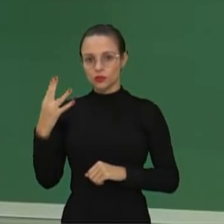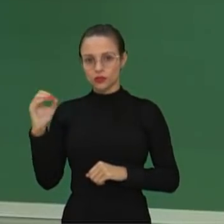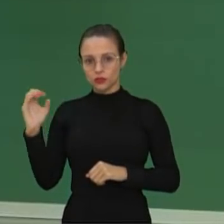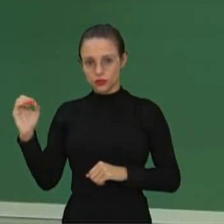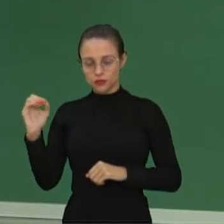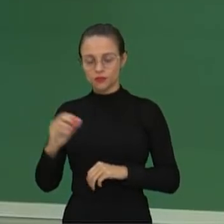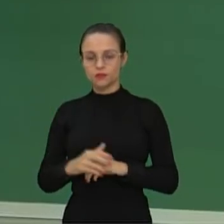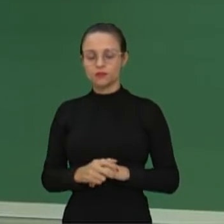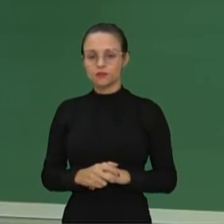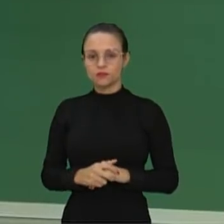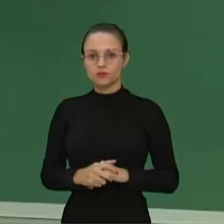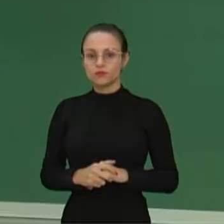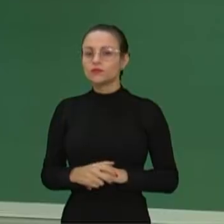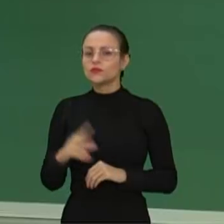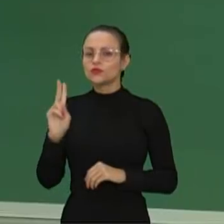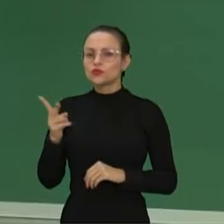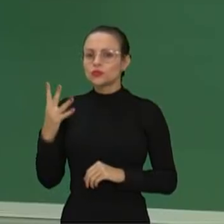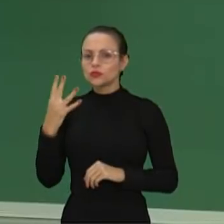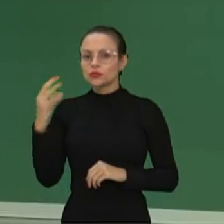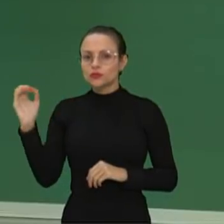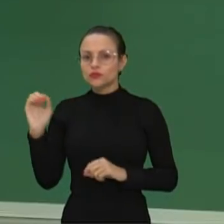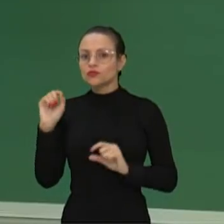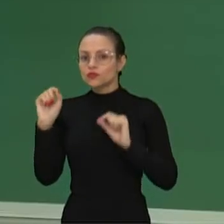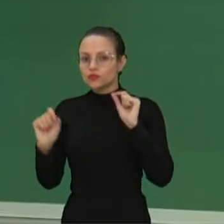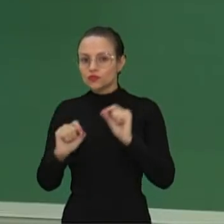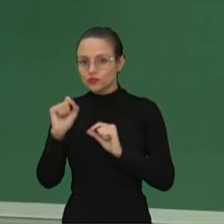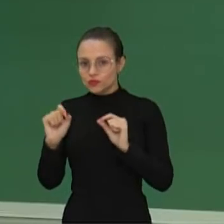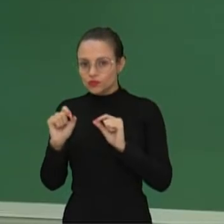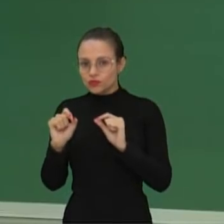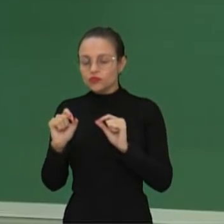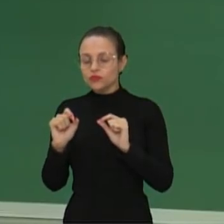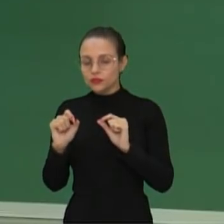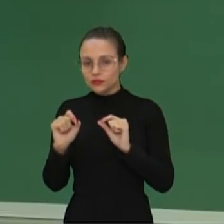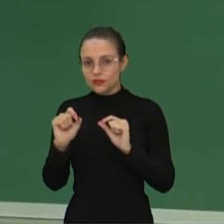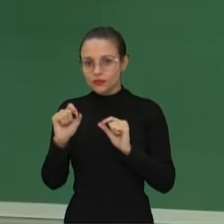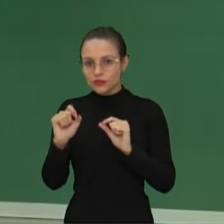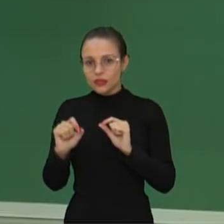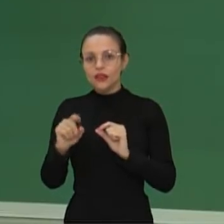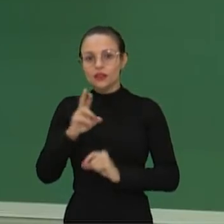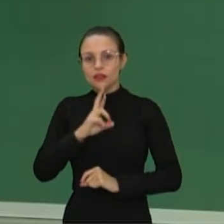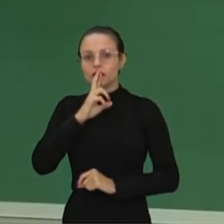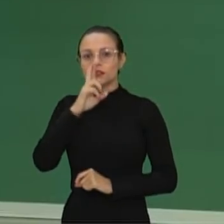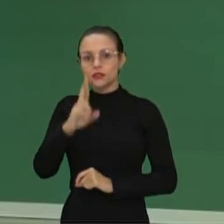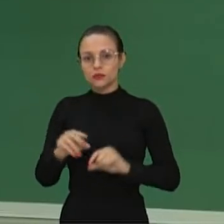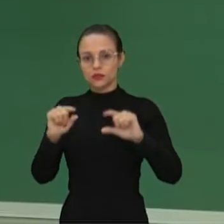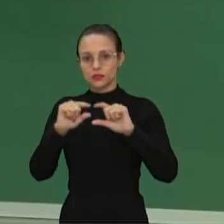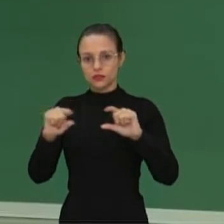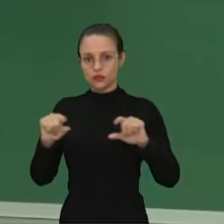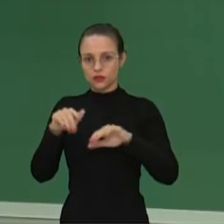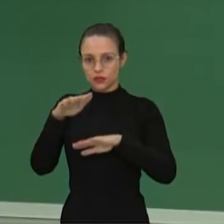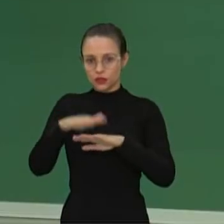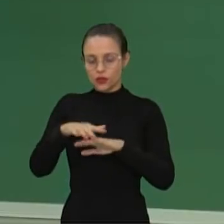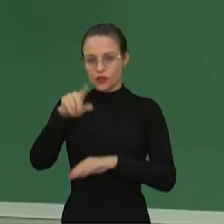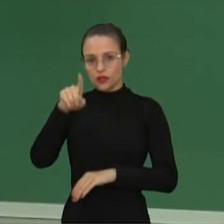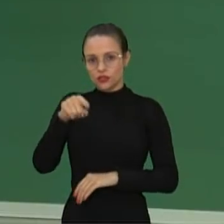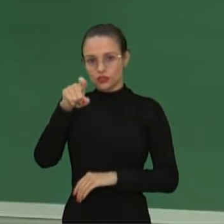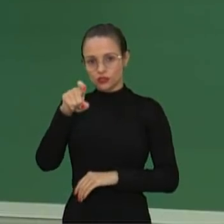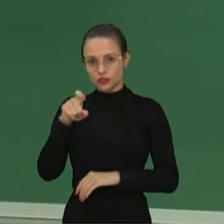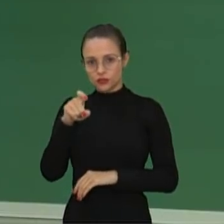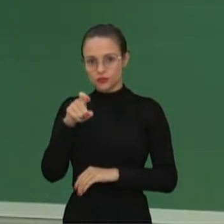2.400. O que é o nosso 2.400? 400 é a nossa raiz da equação, é o nosso